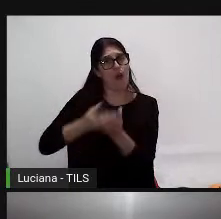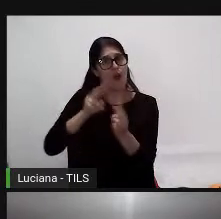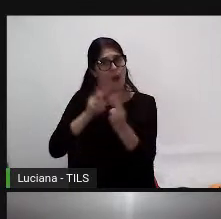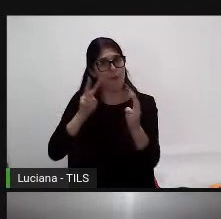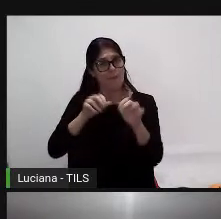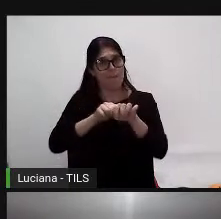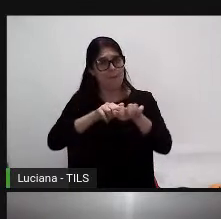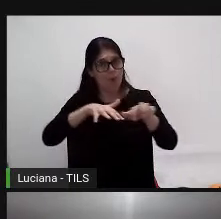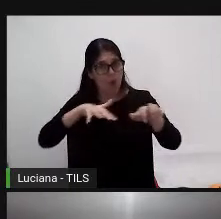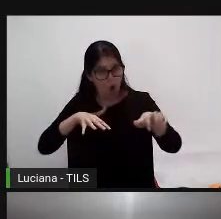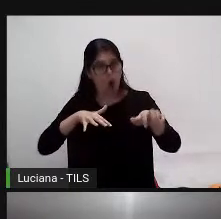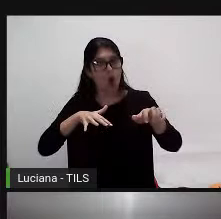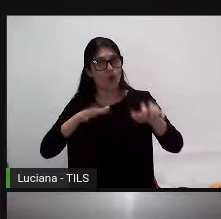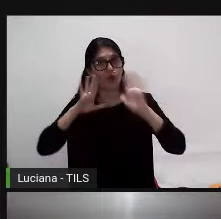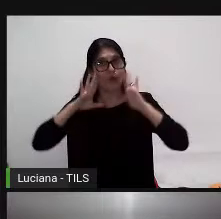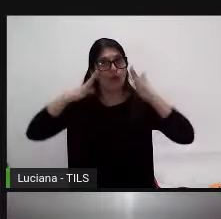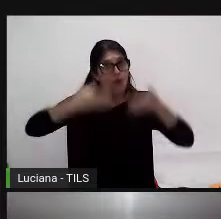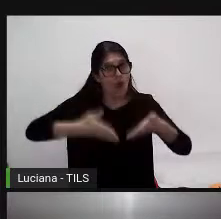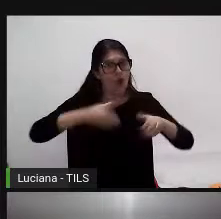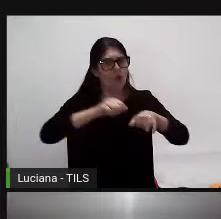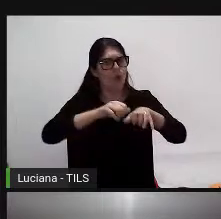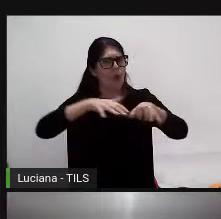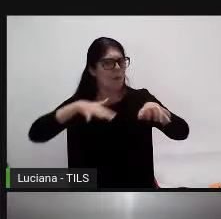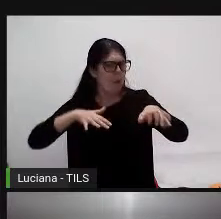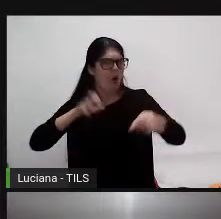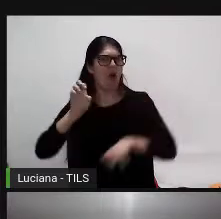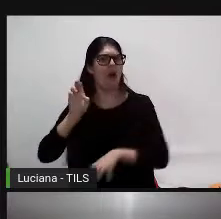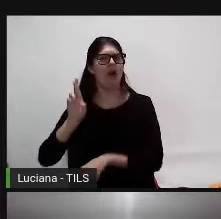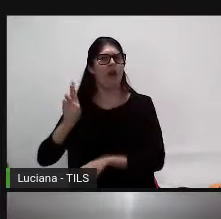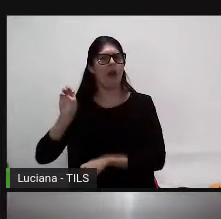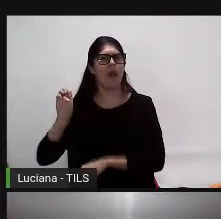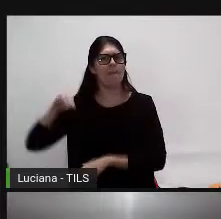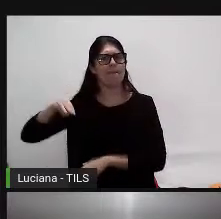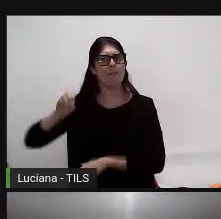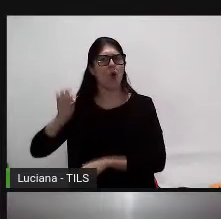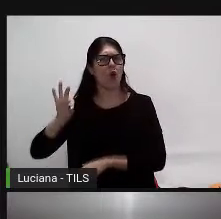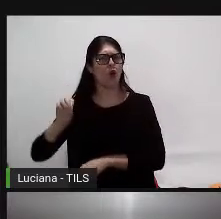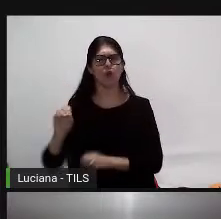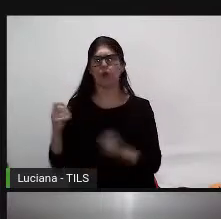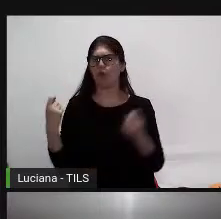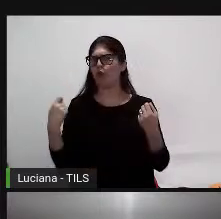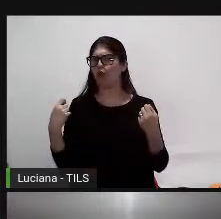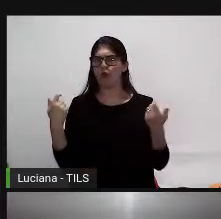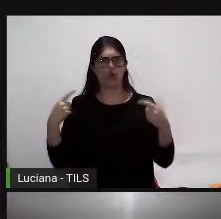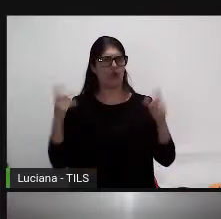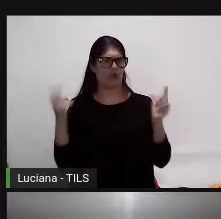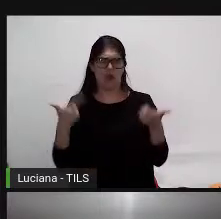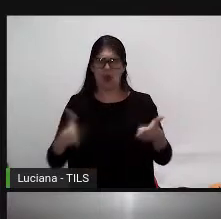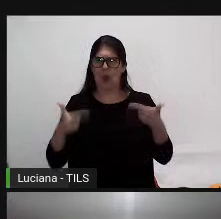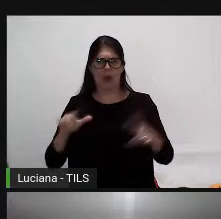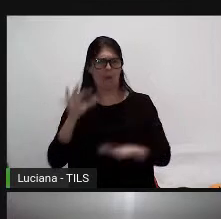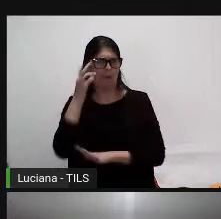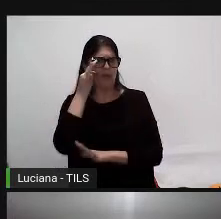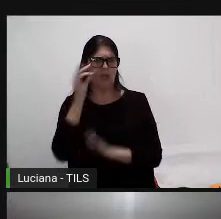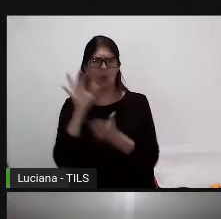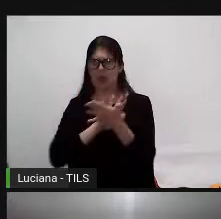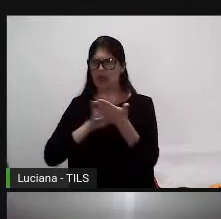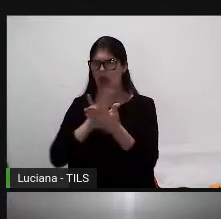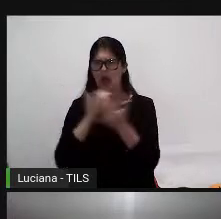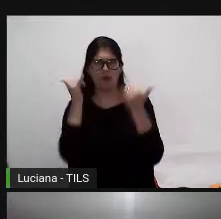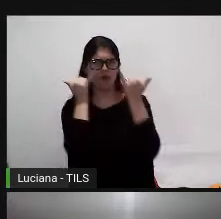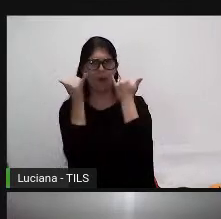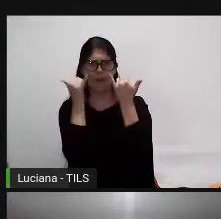calendário remoto. Em momento algum, a gente cogita aqui falar de presencial, enquanto não